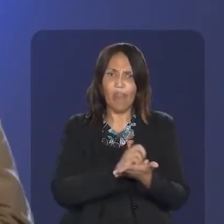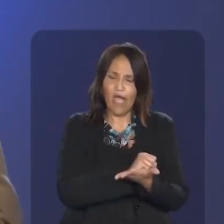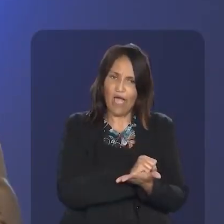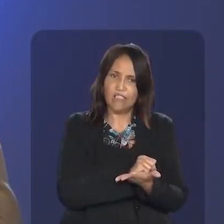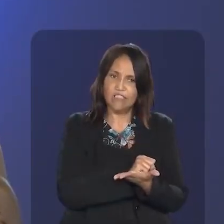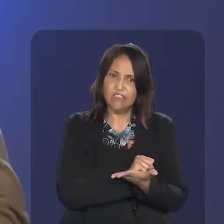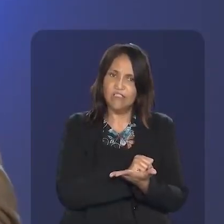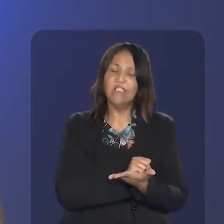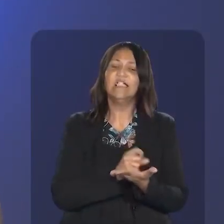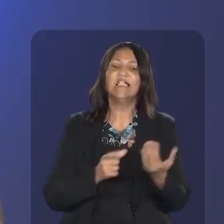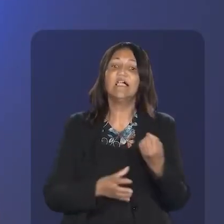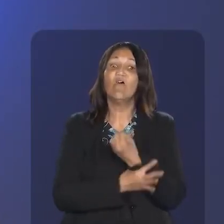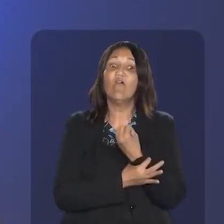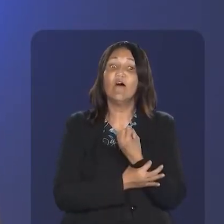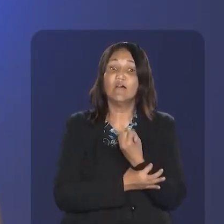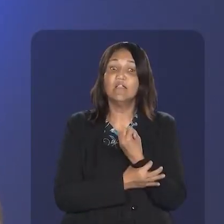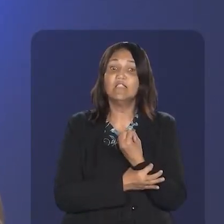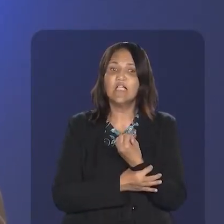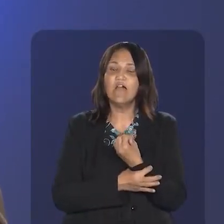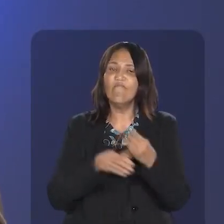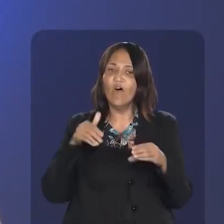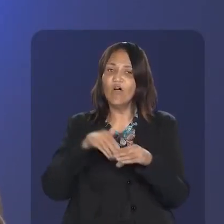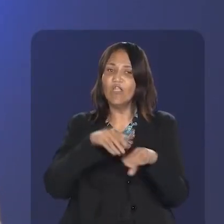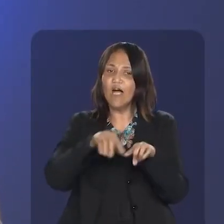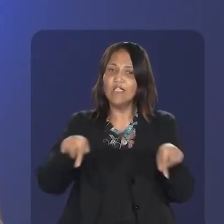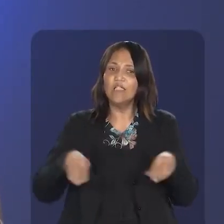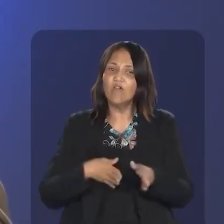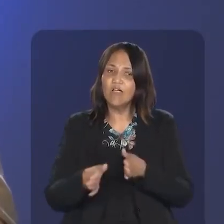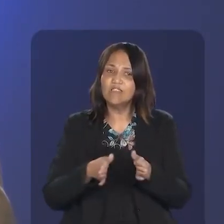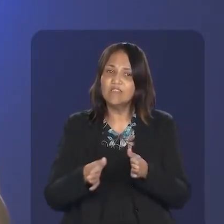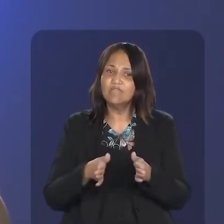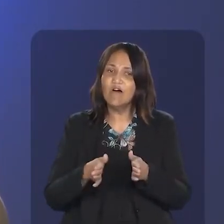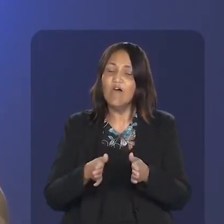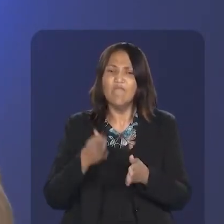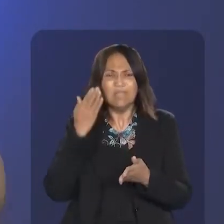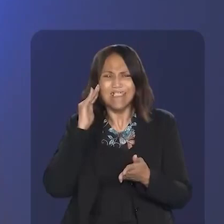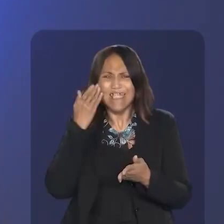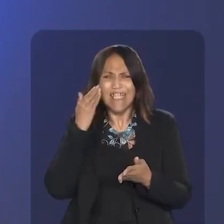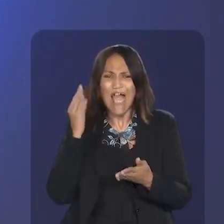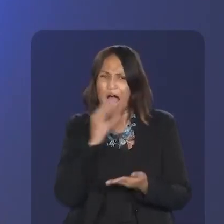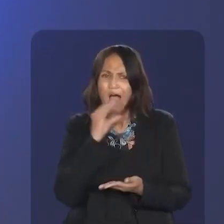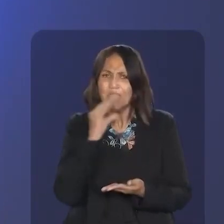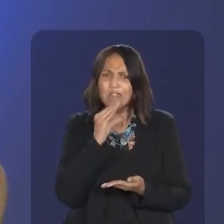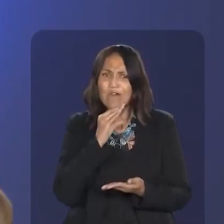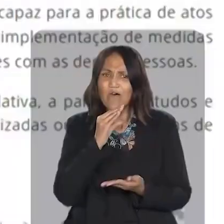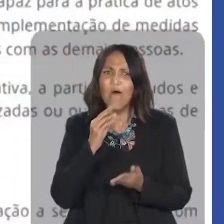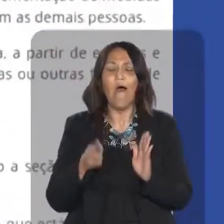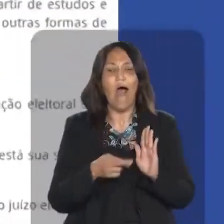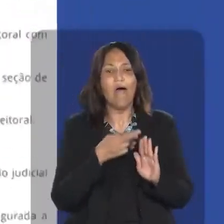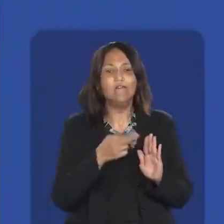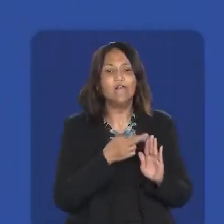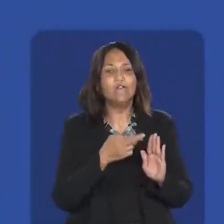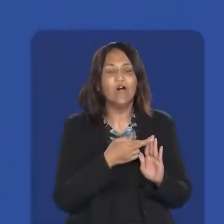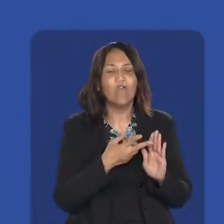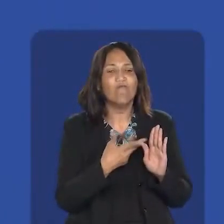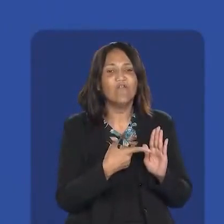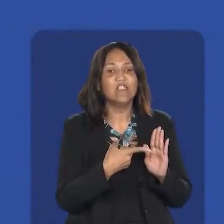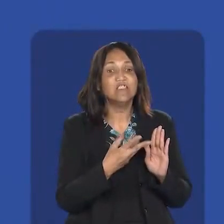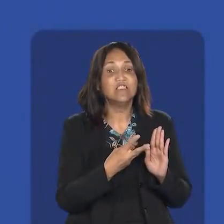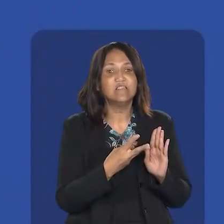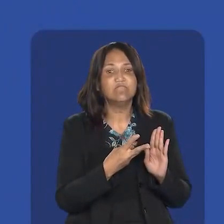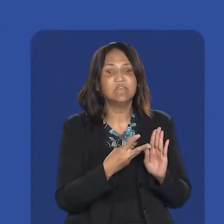cadastro e garantir que você vai votar numa sessão com acessibilidade? Bora entender isso rapidinho. A Resolução